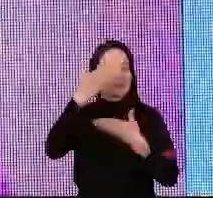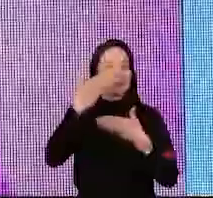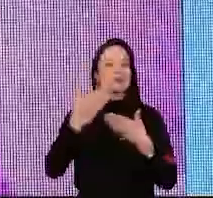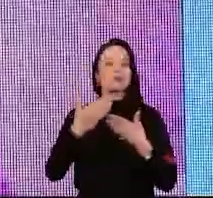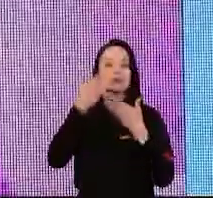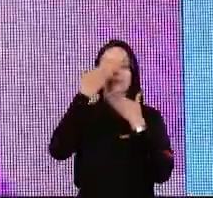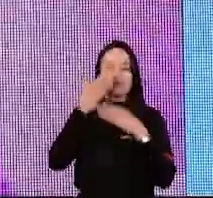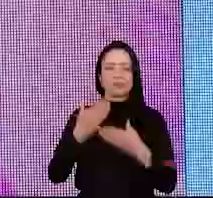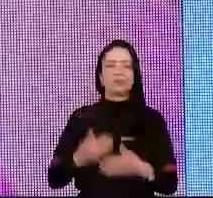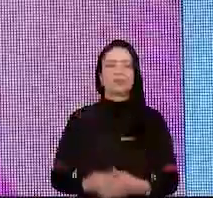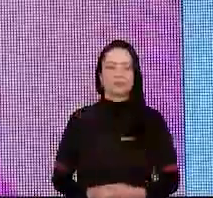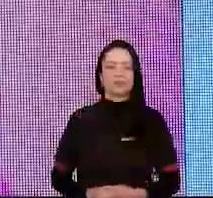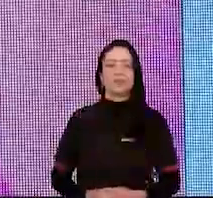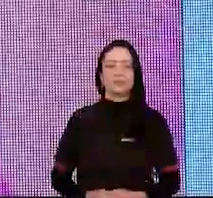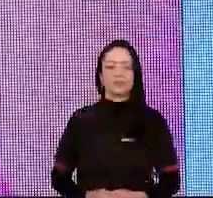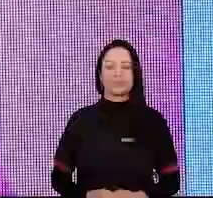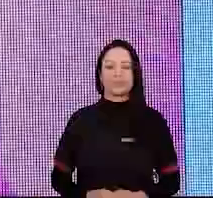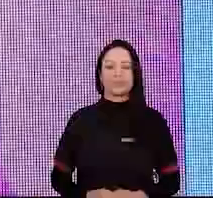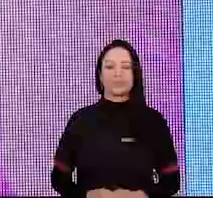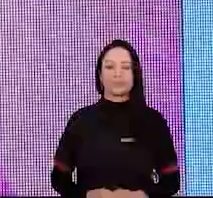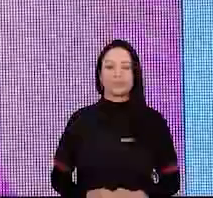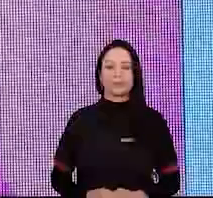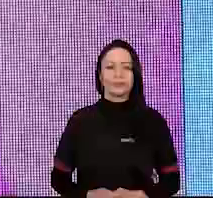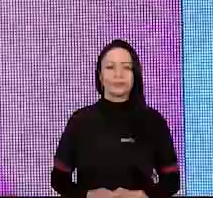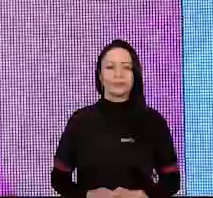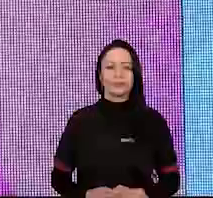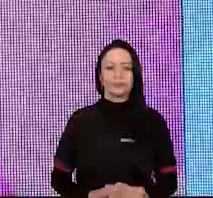quero agradecer muito.